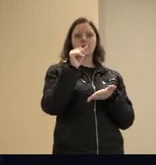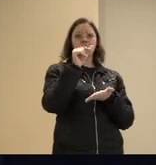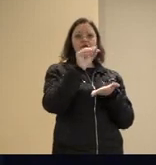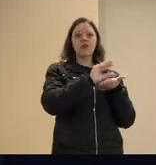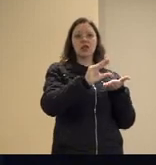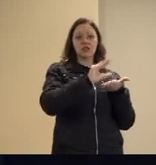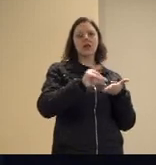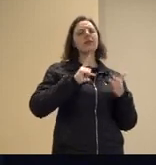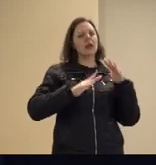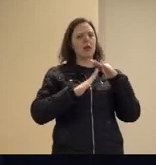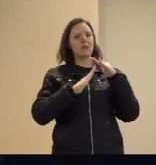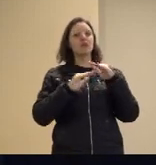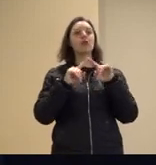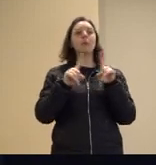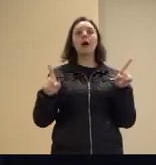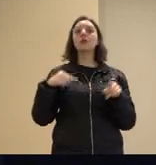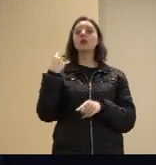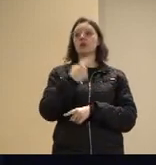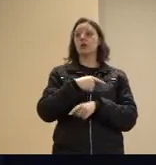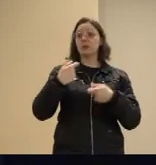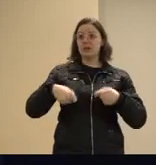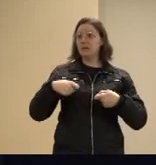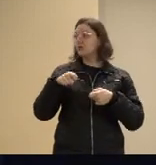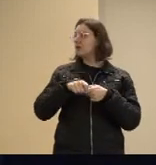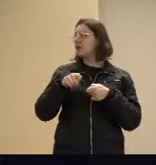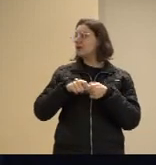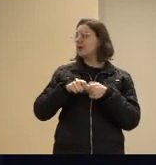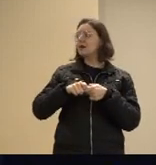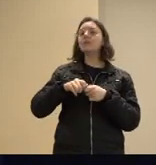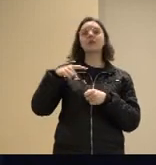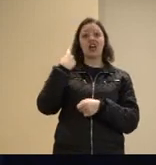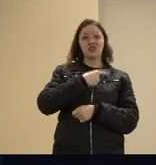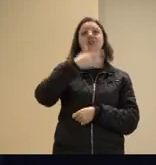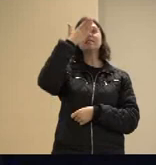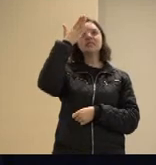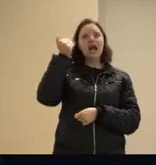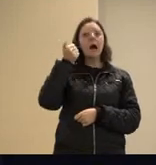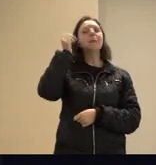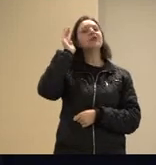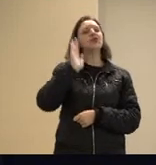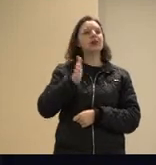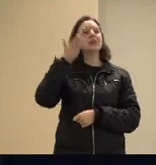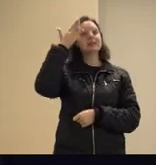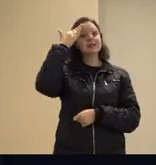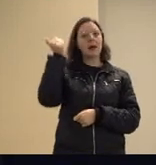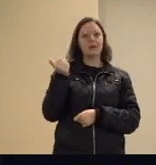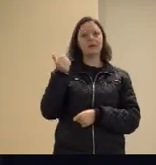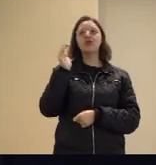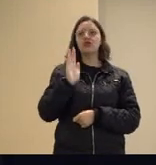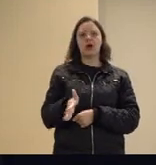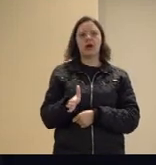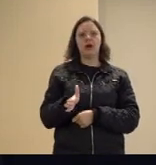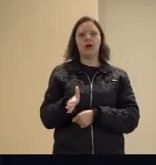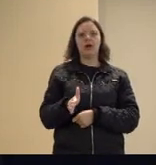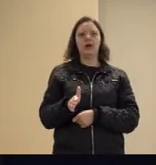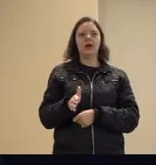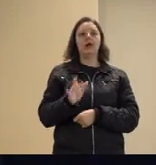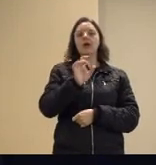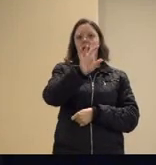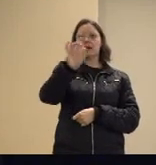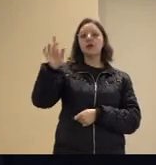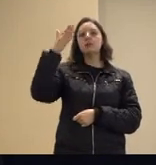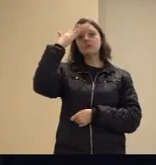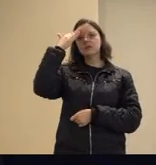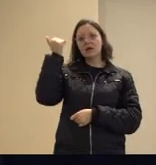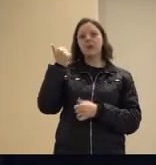o que nós temos que fazer está aqui. Não está em outro lugar, está aí, na cabeça de cada um de